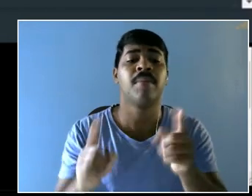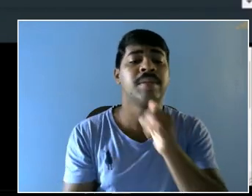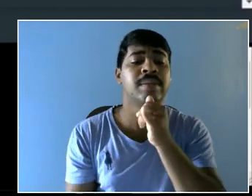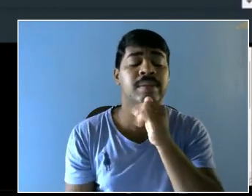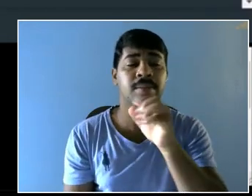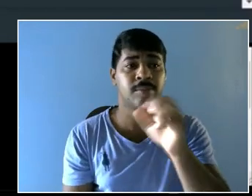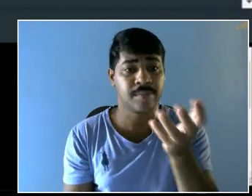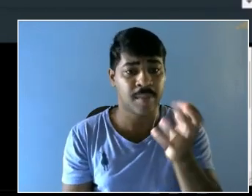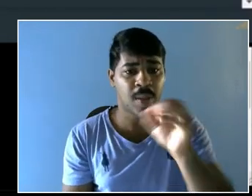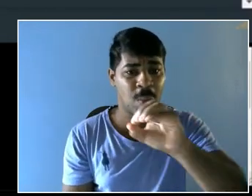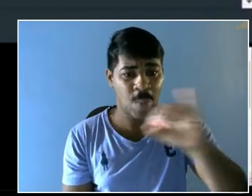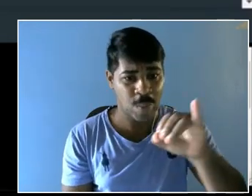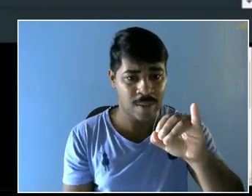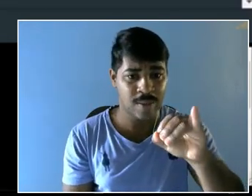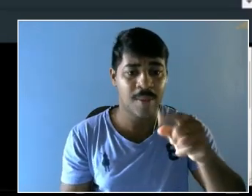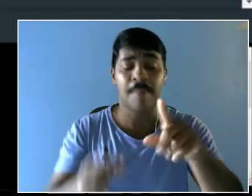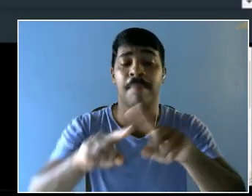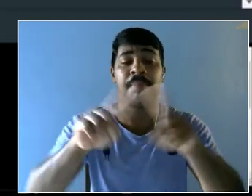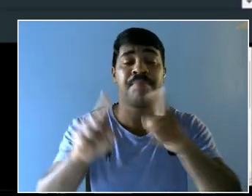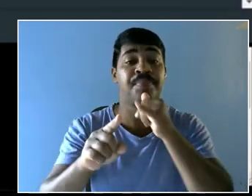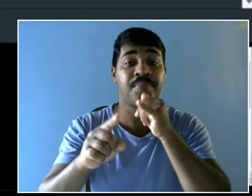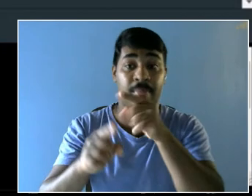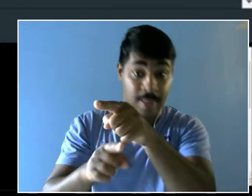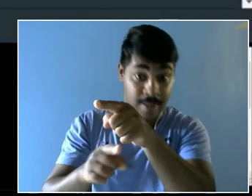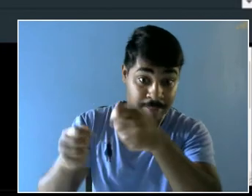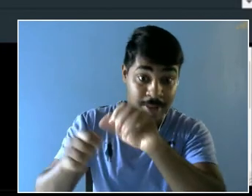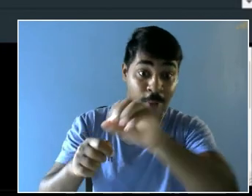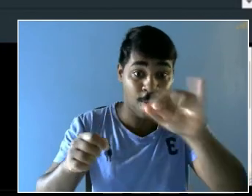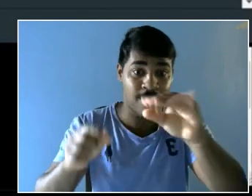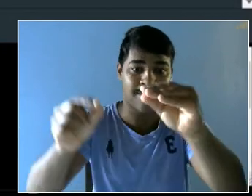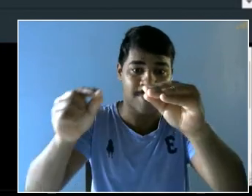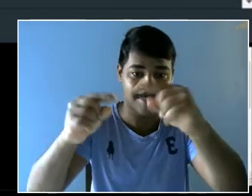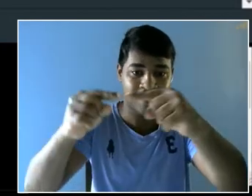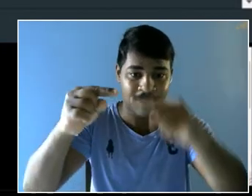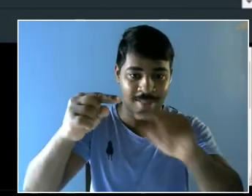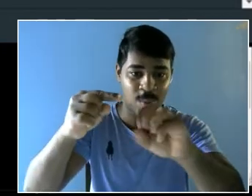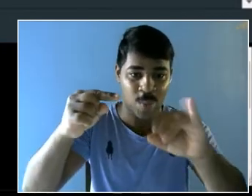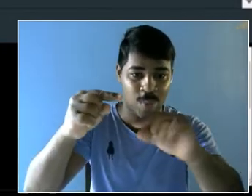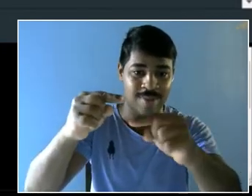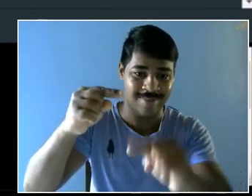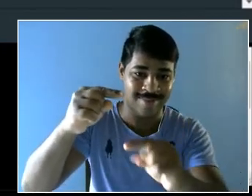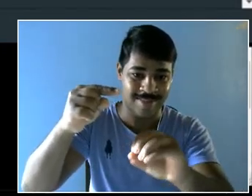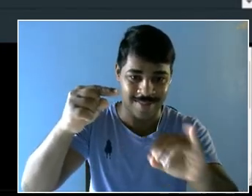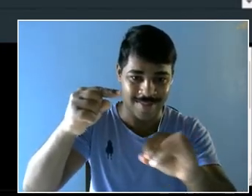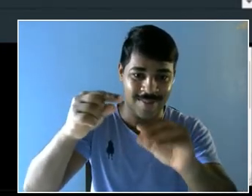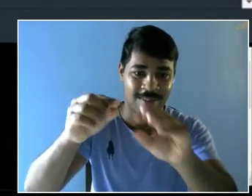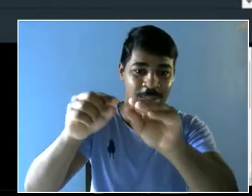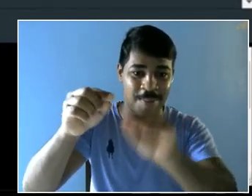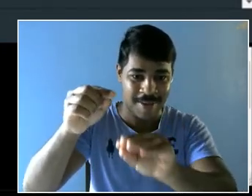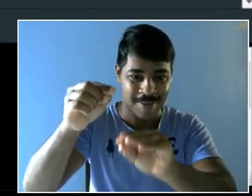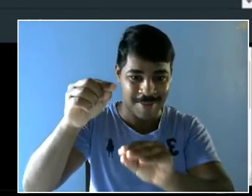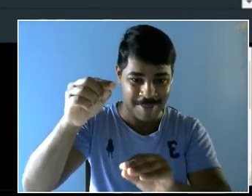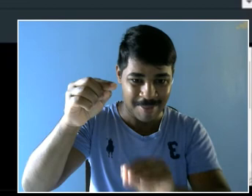escrever várias vezes oi, manda ele repetir o mesmo comando. É isso que laço repetição permite. Permite que isso daqui, que